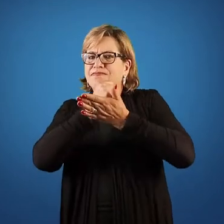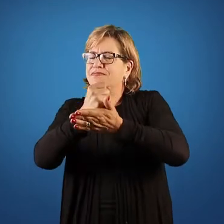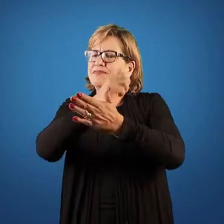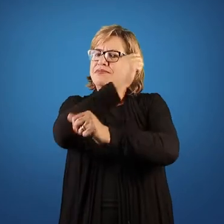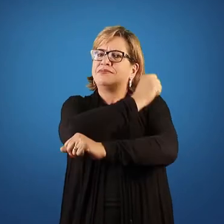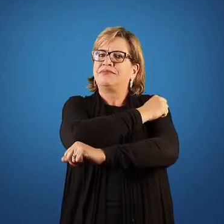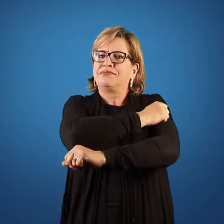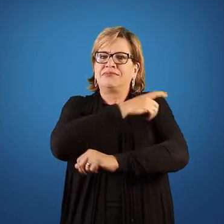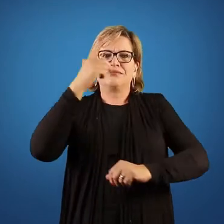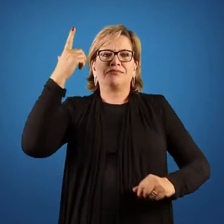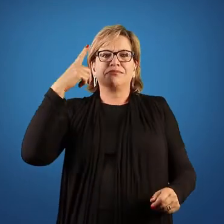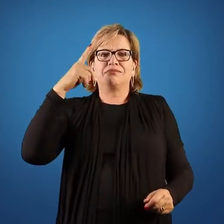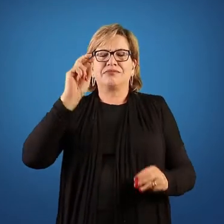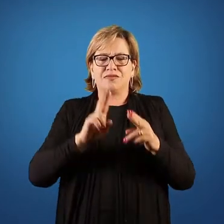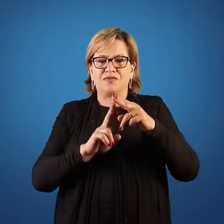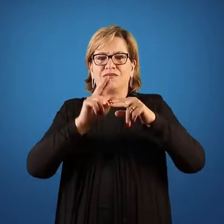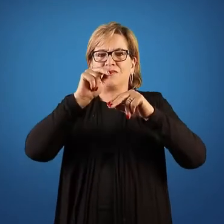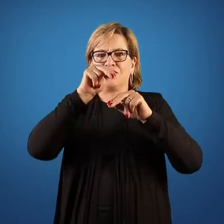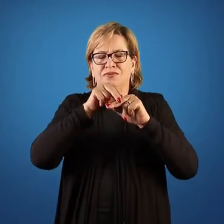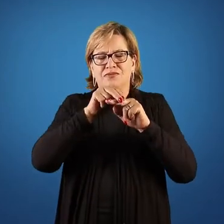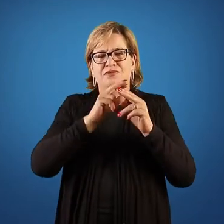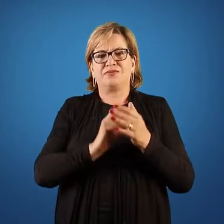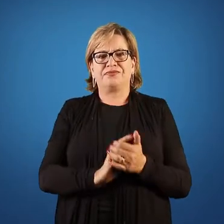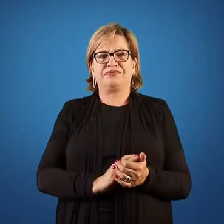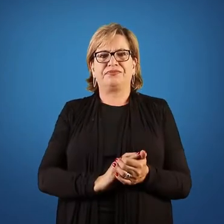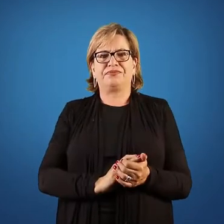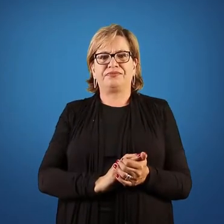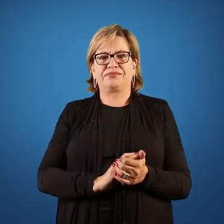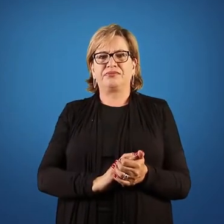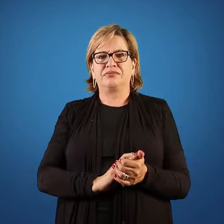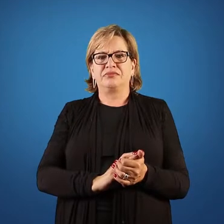ele consiga subir.